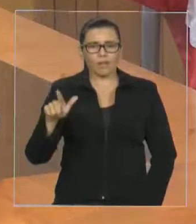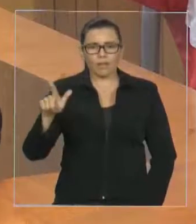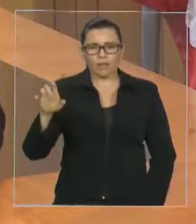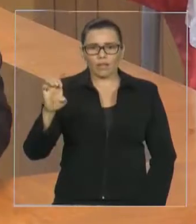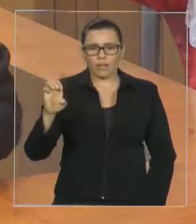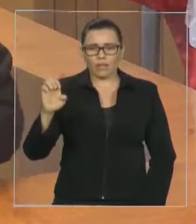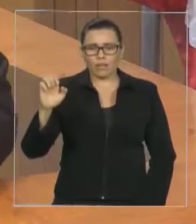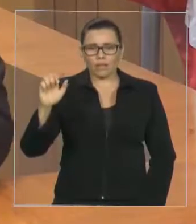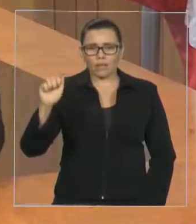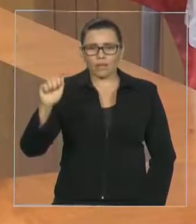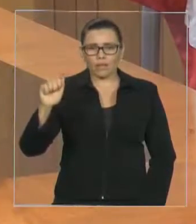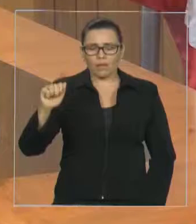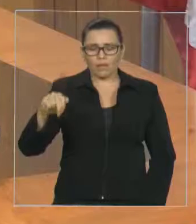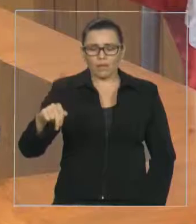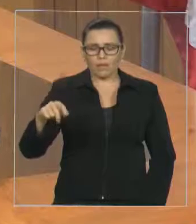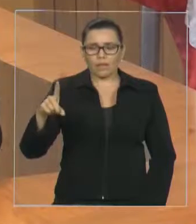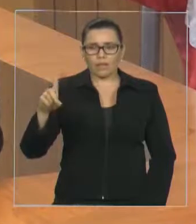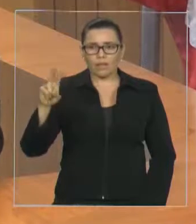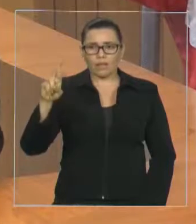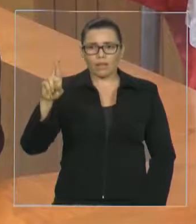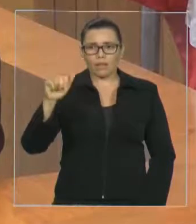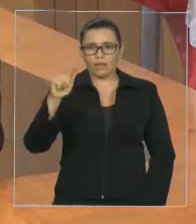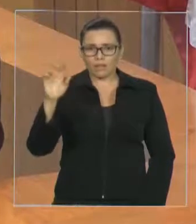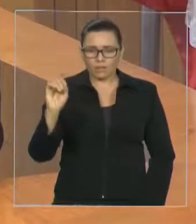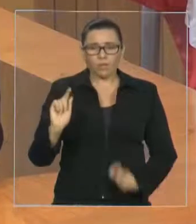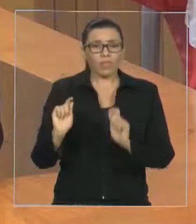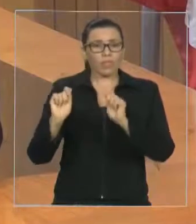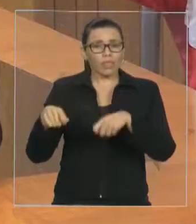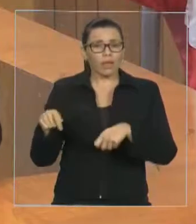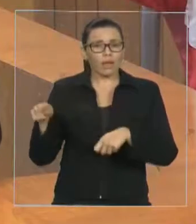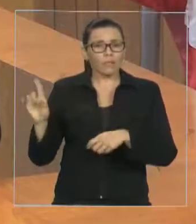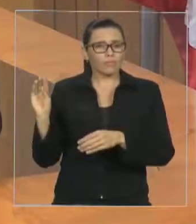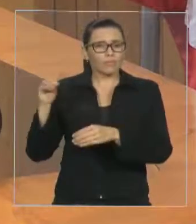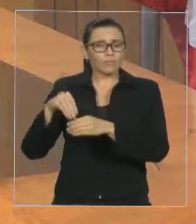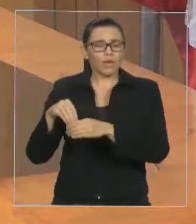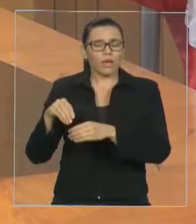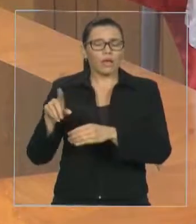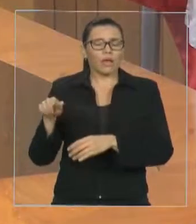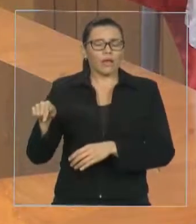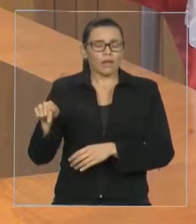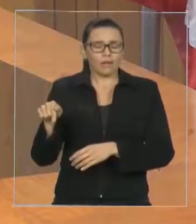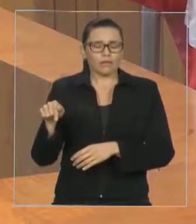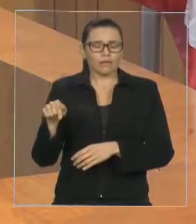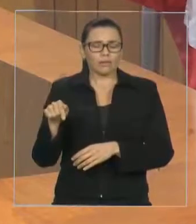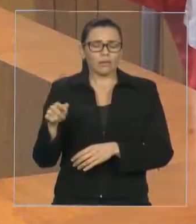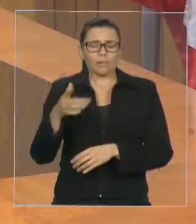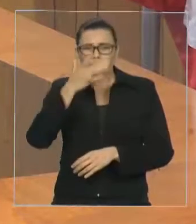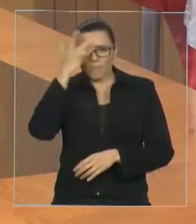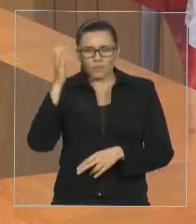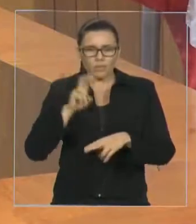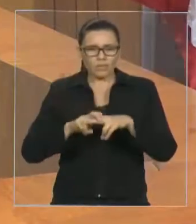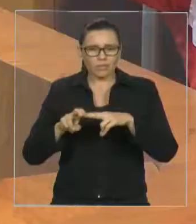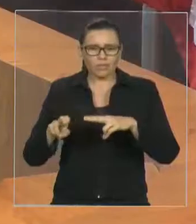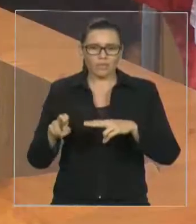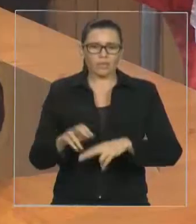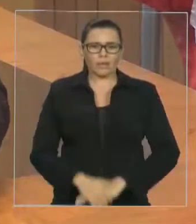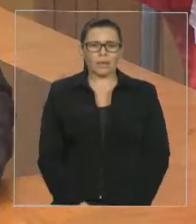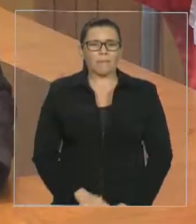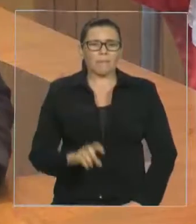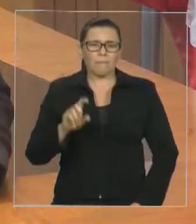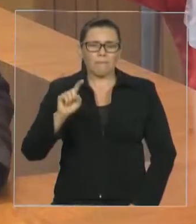sentadas. E eu estive lá, no Frei Epifânio Imperatriz, assisti o